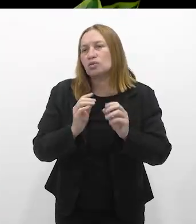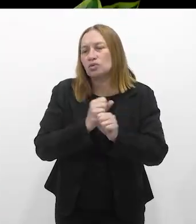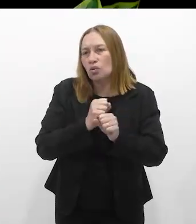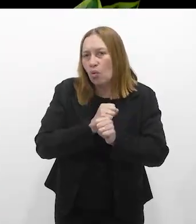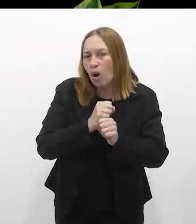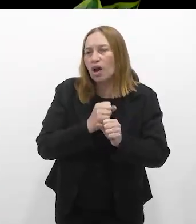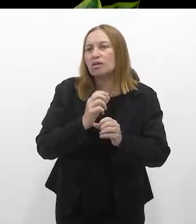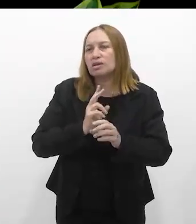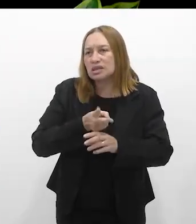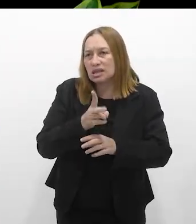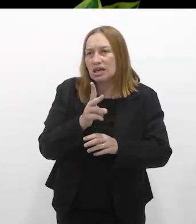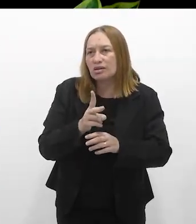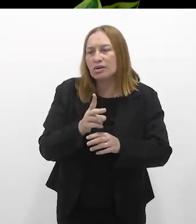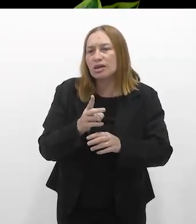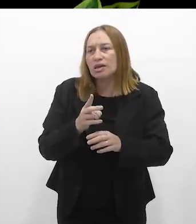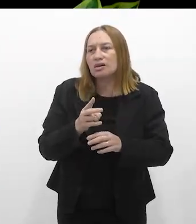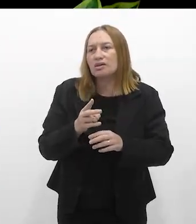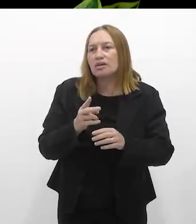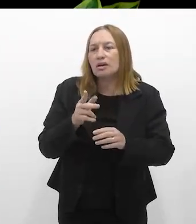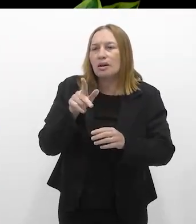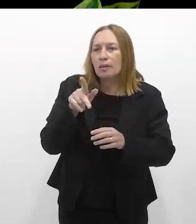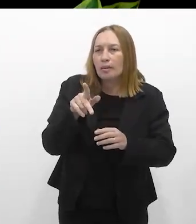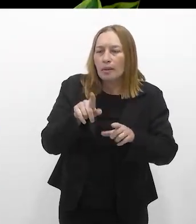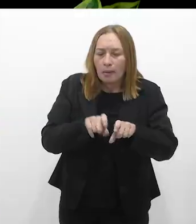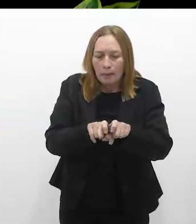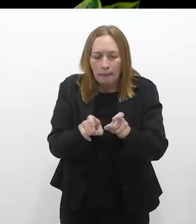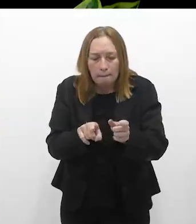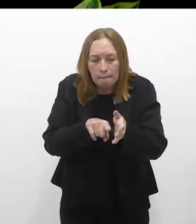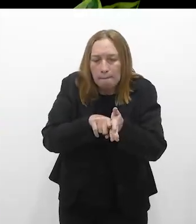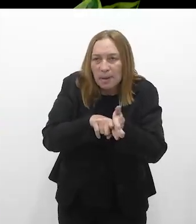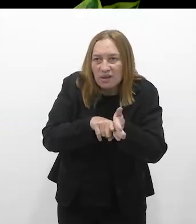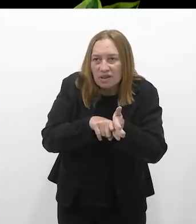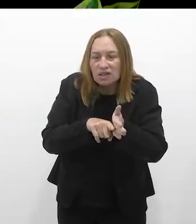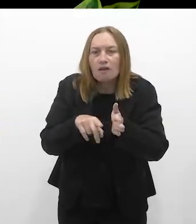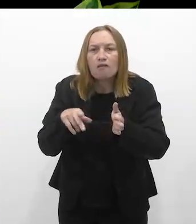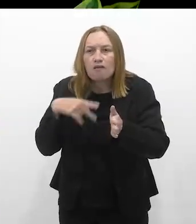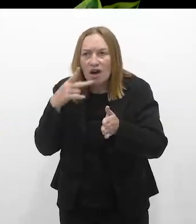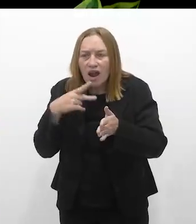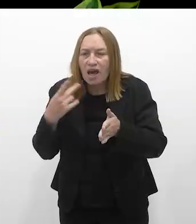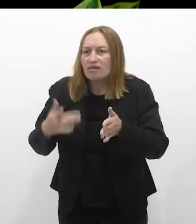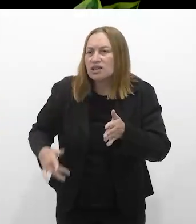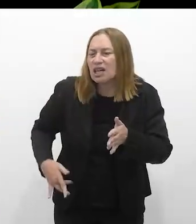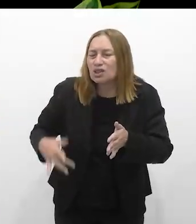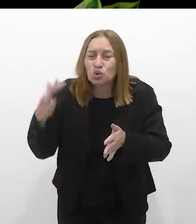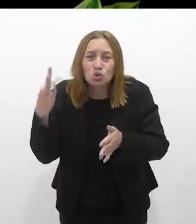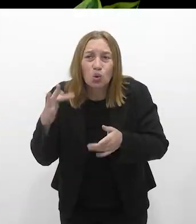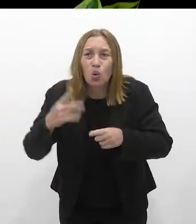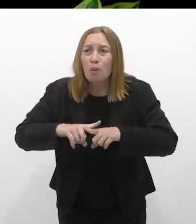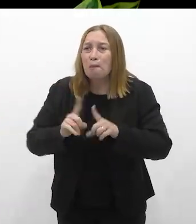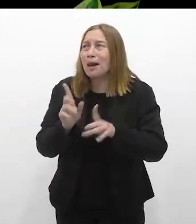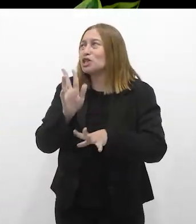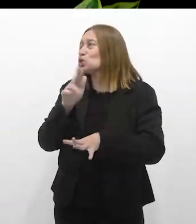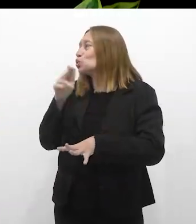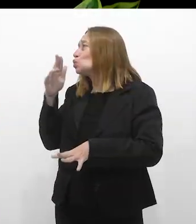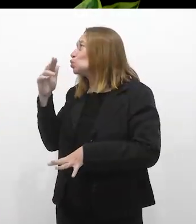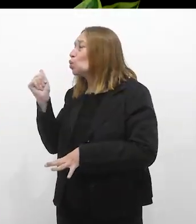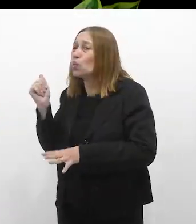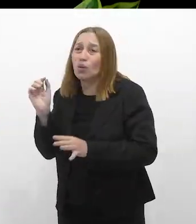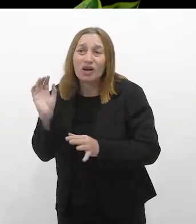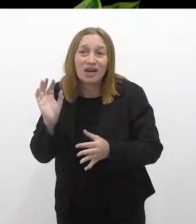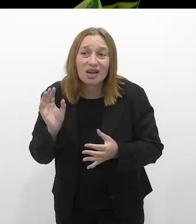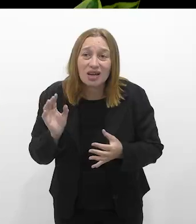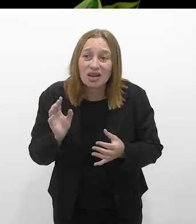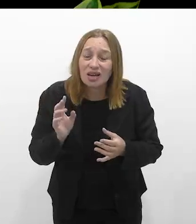anual. Todo ano ia fazer, né, preventivo. Falava das minhas dores, mas